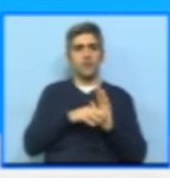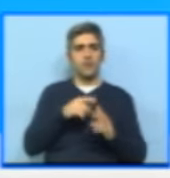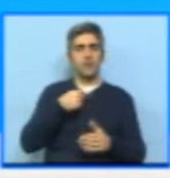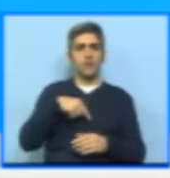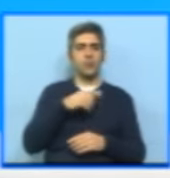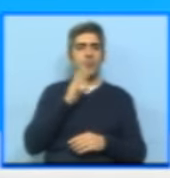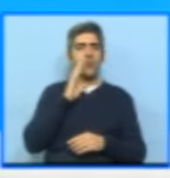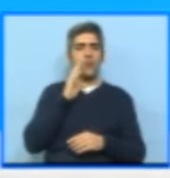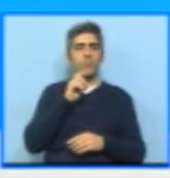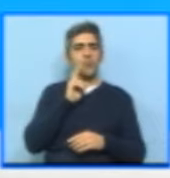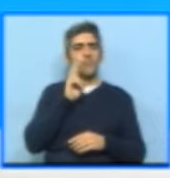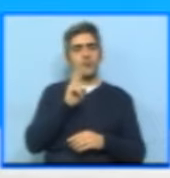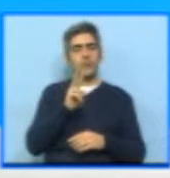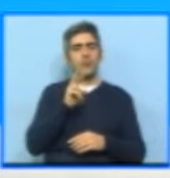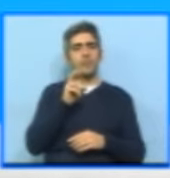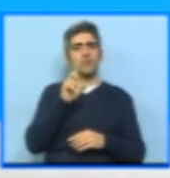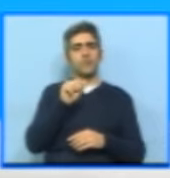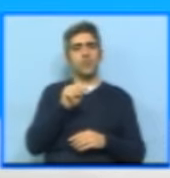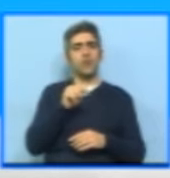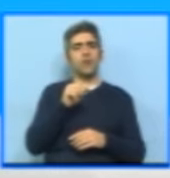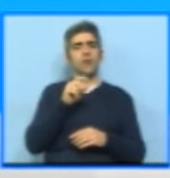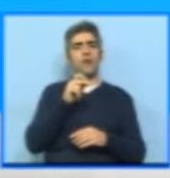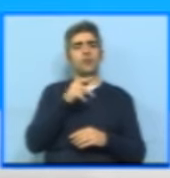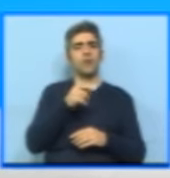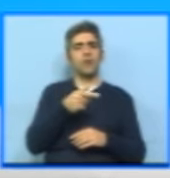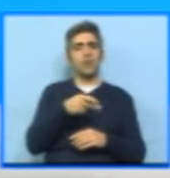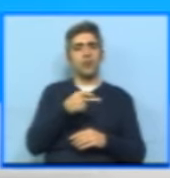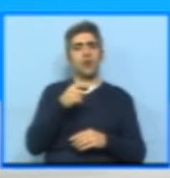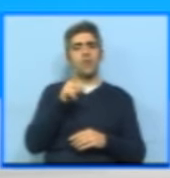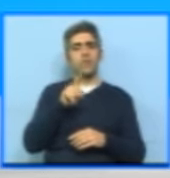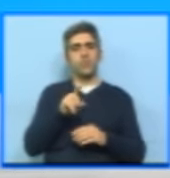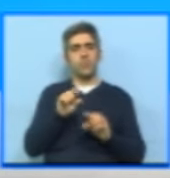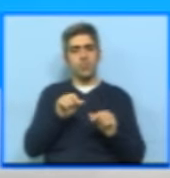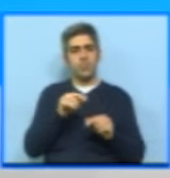Nós, mais logo, pode seguir-nos também na Antena 1 pelas